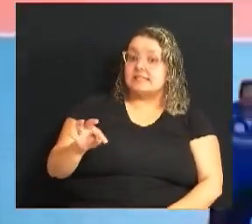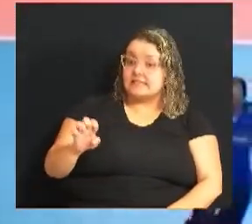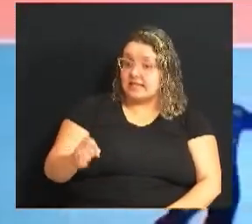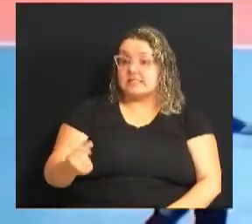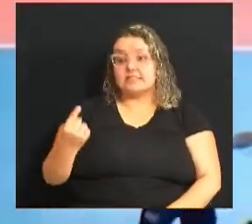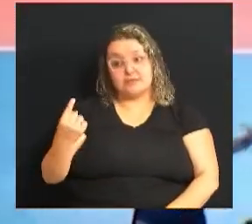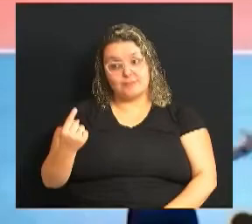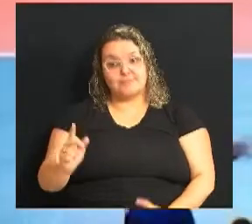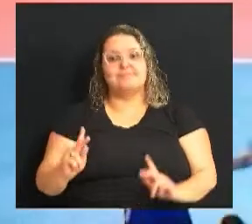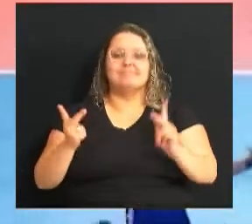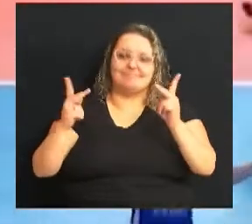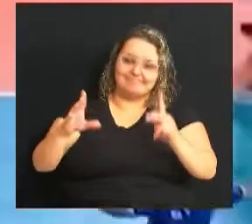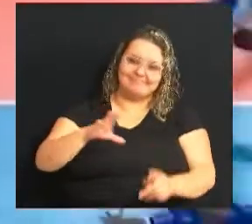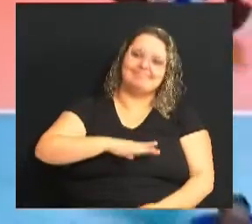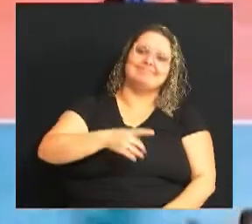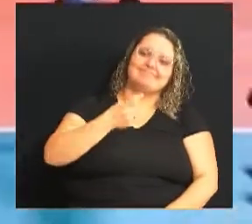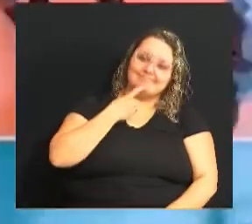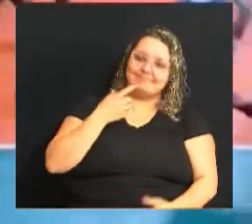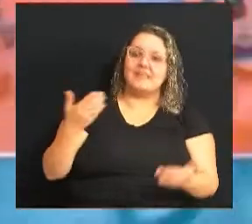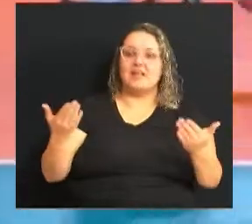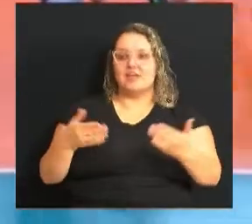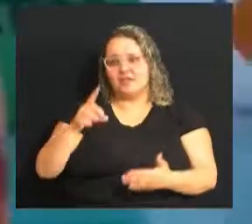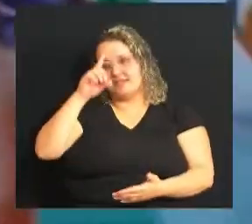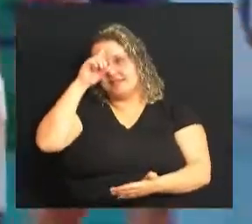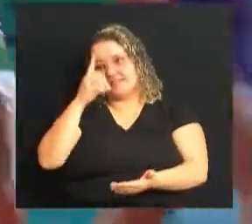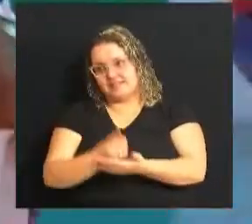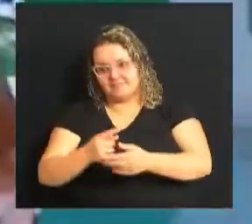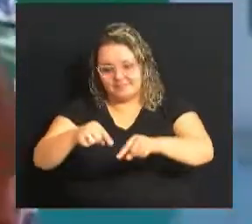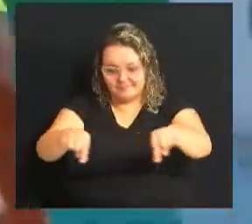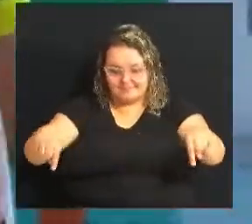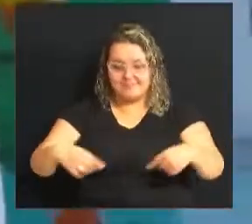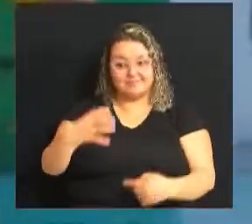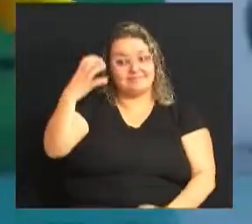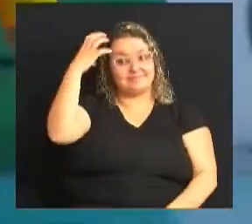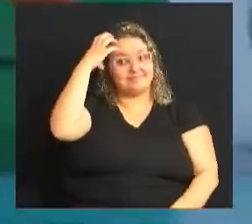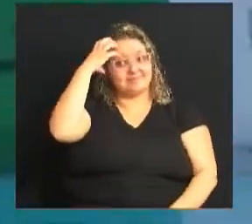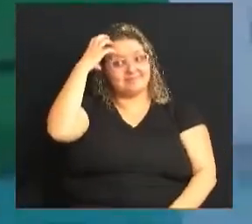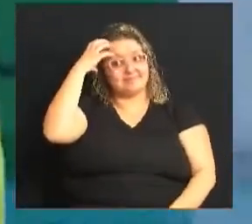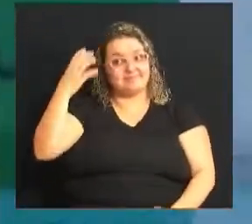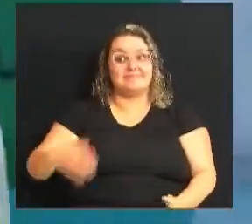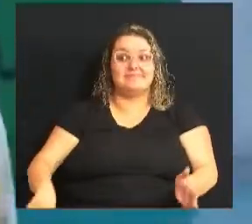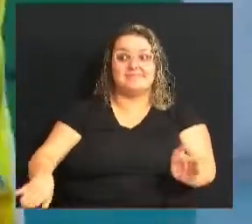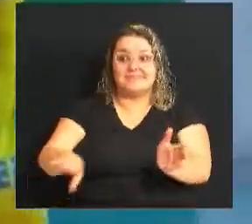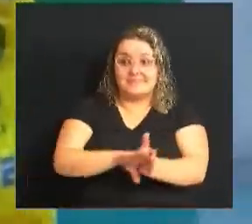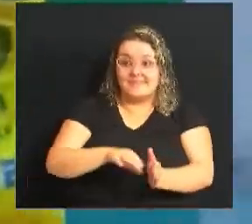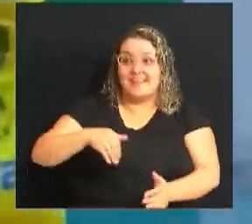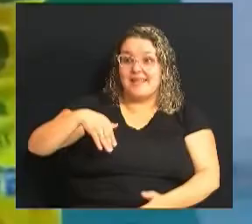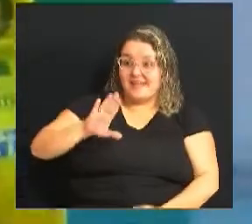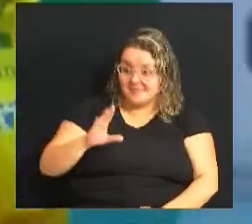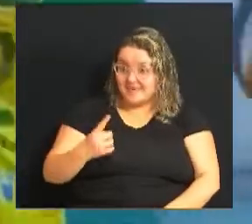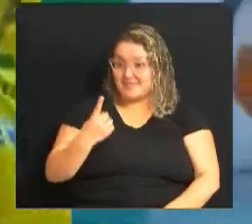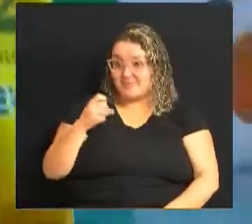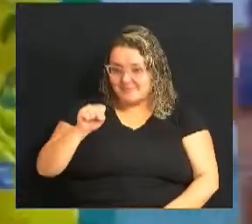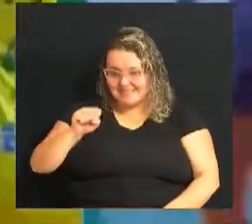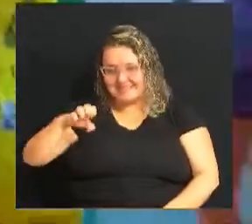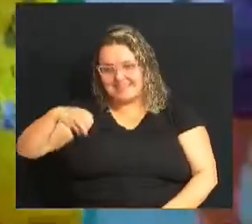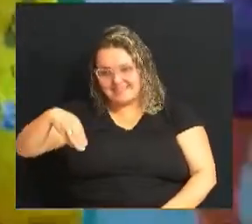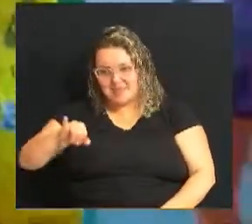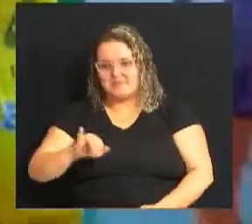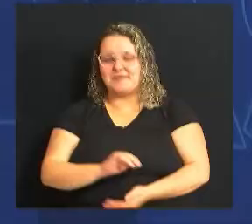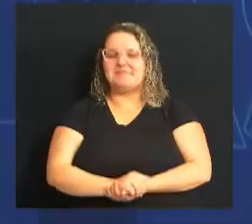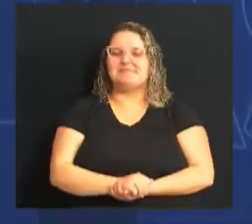os campineiros, que agora decidem no ginásio do Taquaral para chegar a mais uma semifinal.